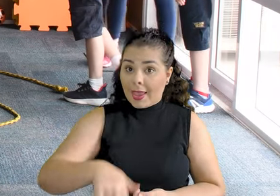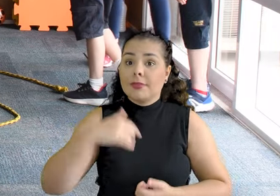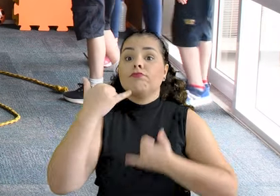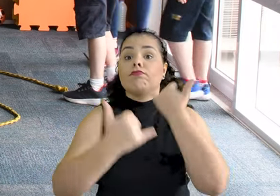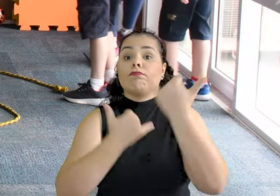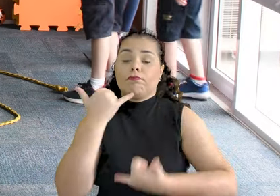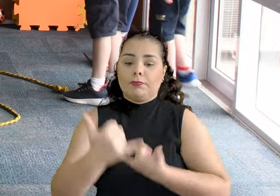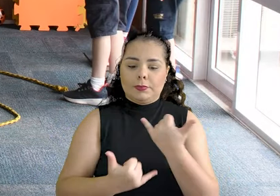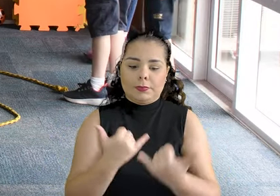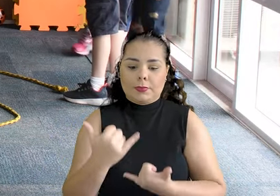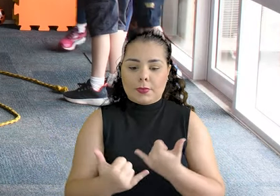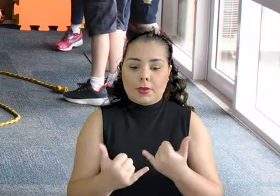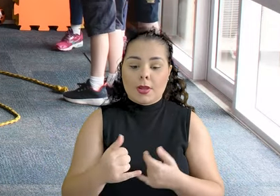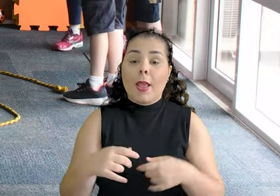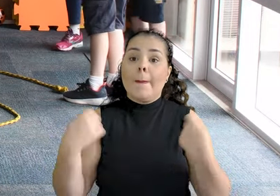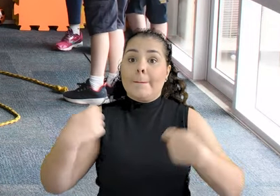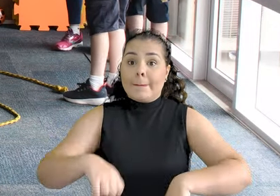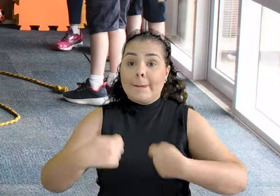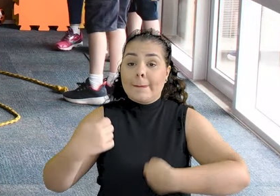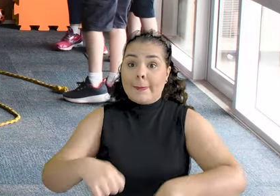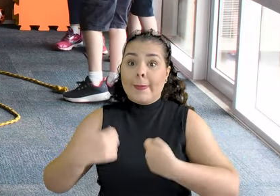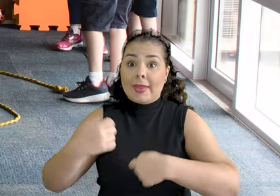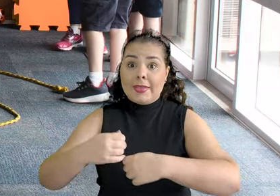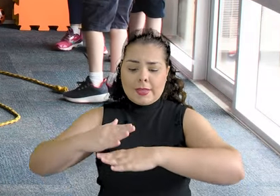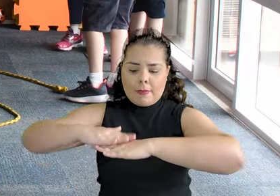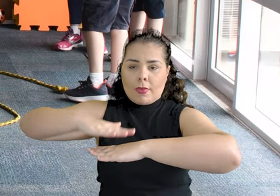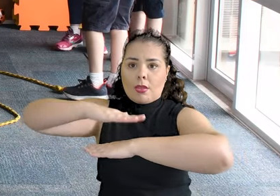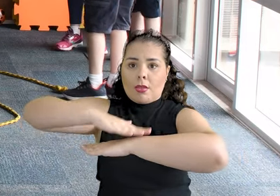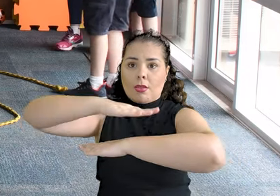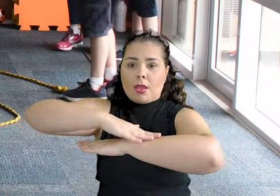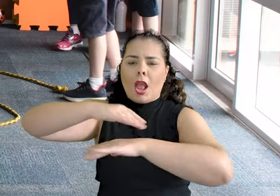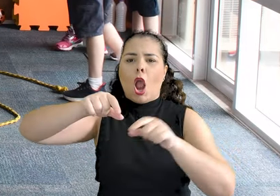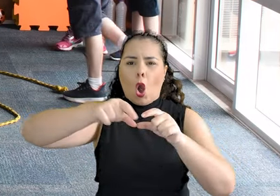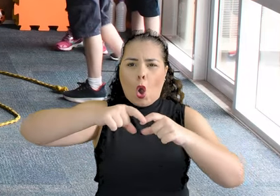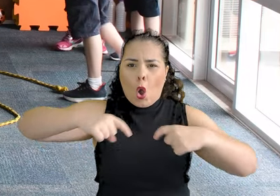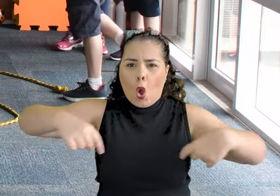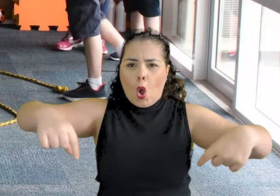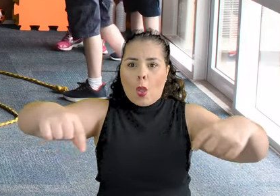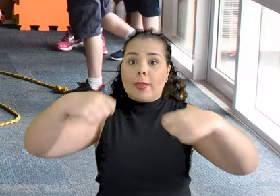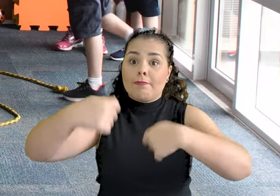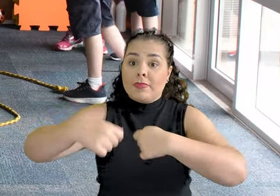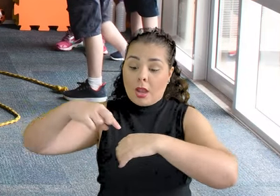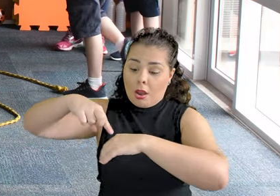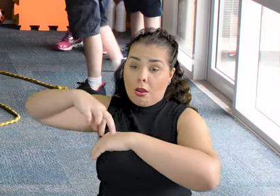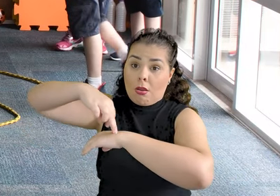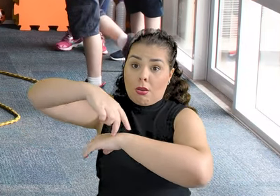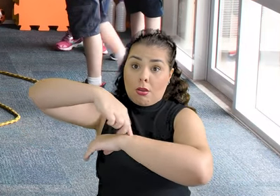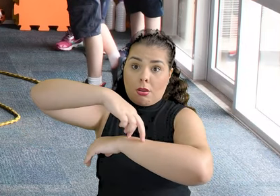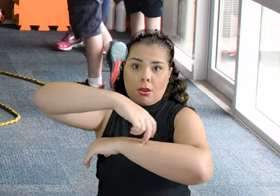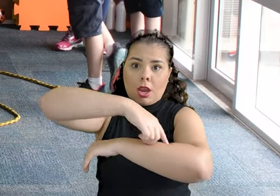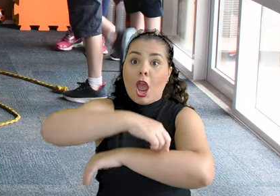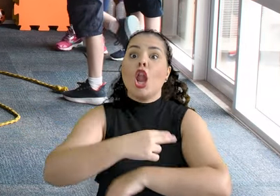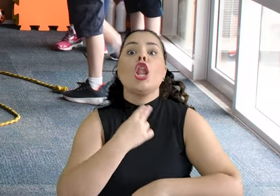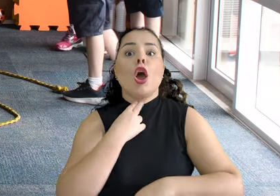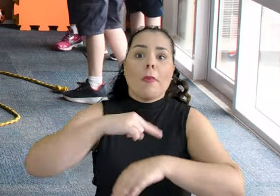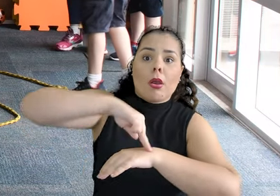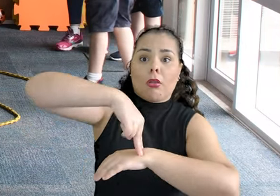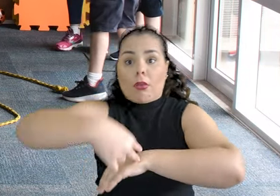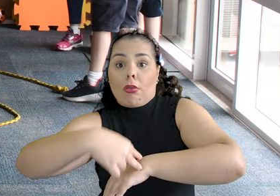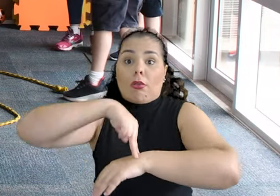Nessa atividade, a gente vai andar em cima da corda e eu vou falar como que é pra ser, tá bom? Então, não pode sair da corda,